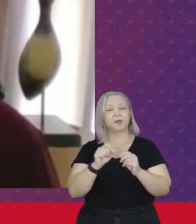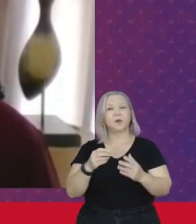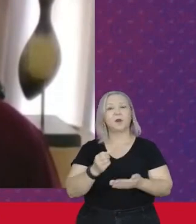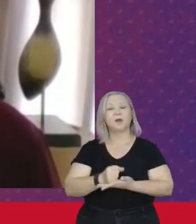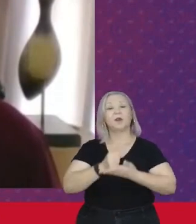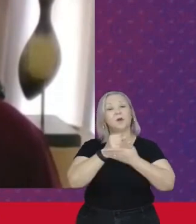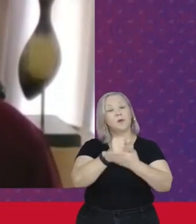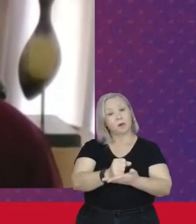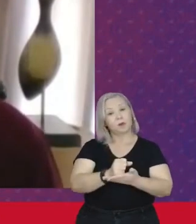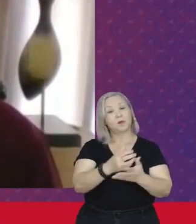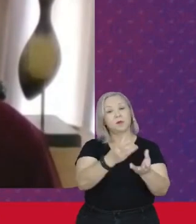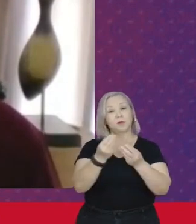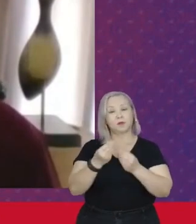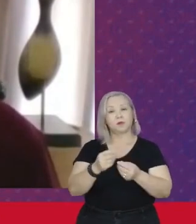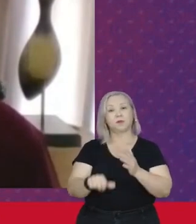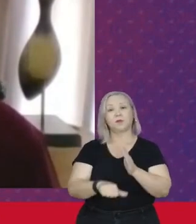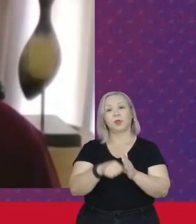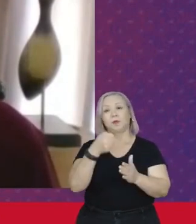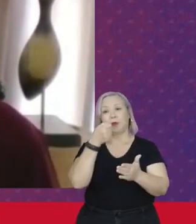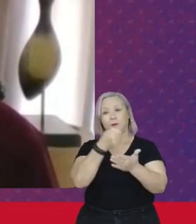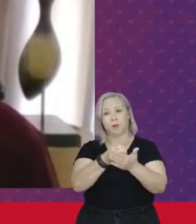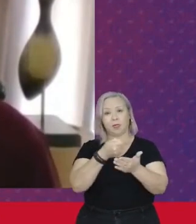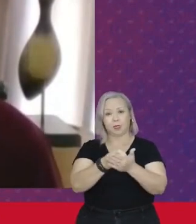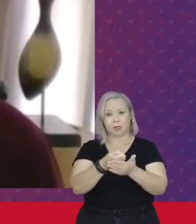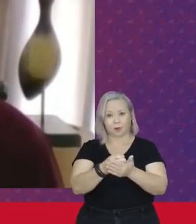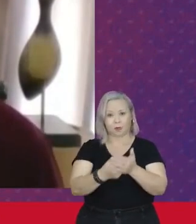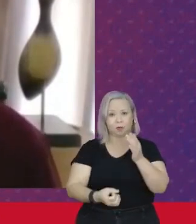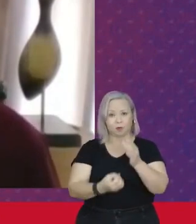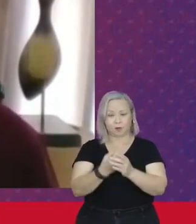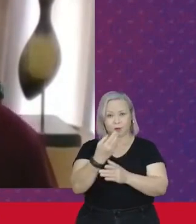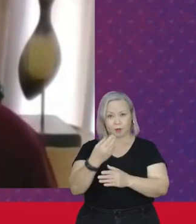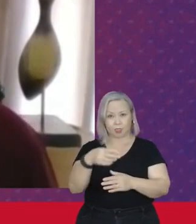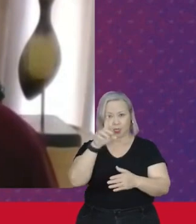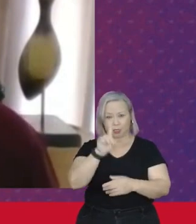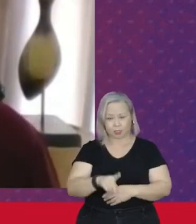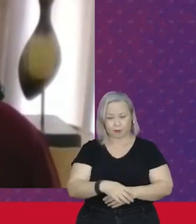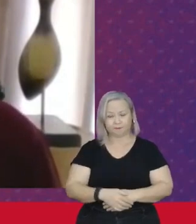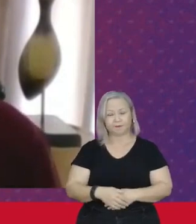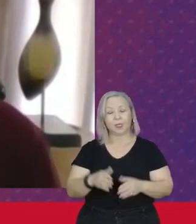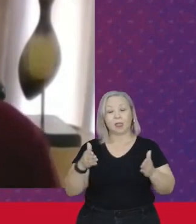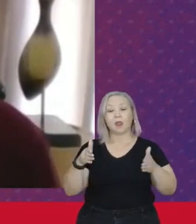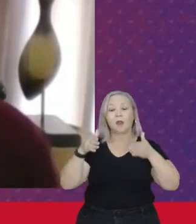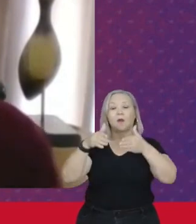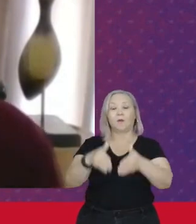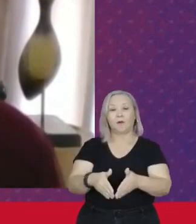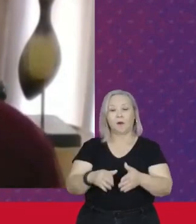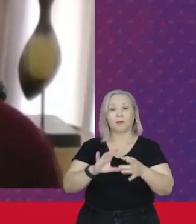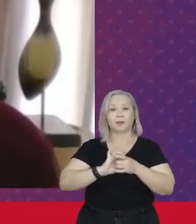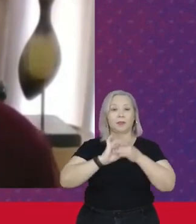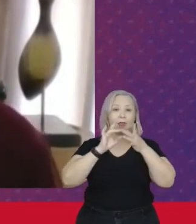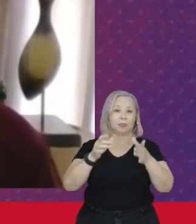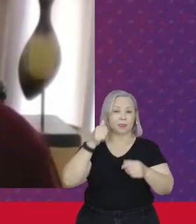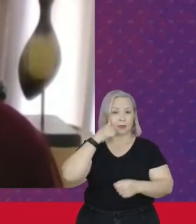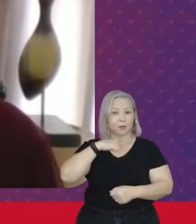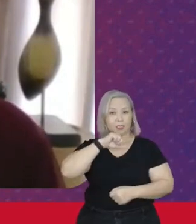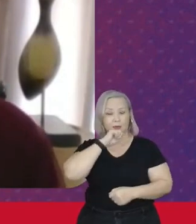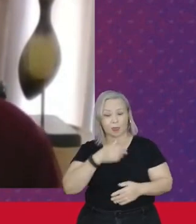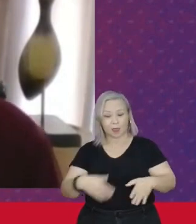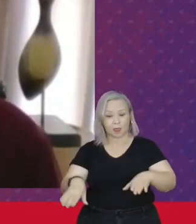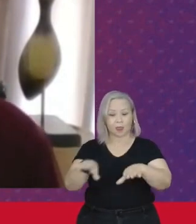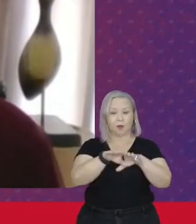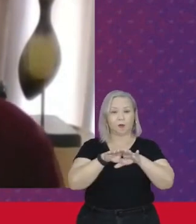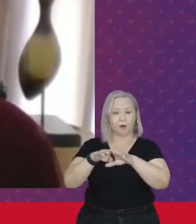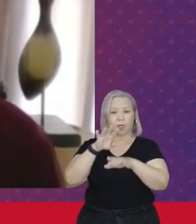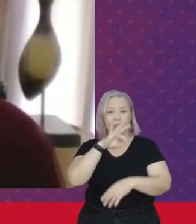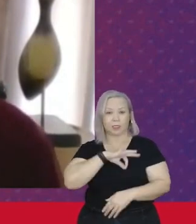contribuir muito. Primeiro, pela luta por mais direitos. E eu foco na licença maternidade, na igualdade de salários,